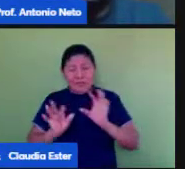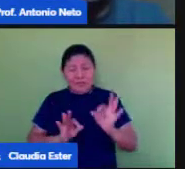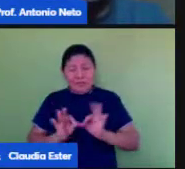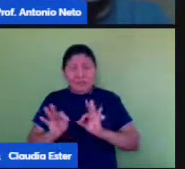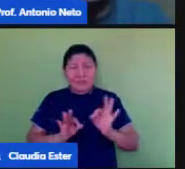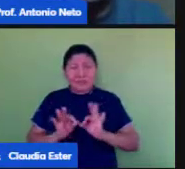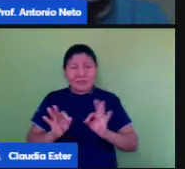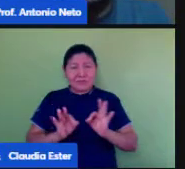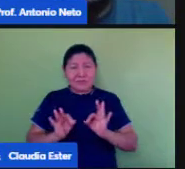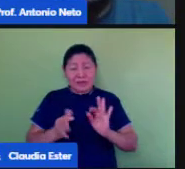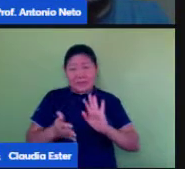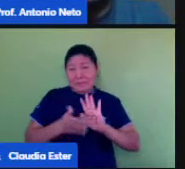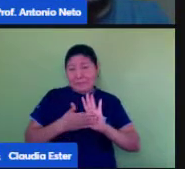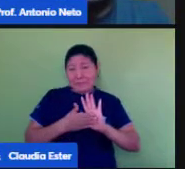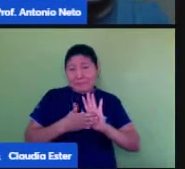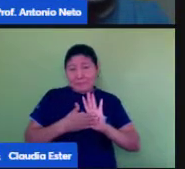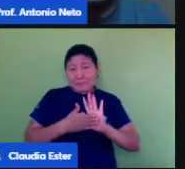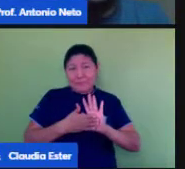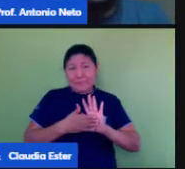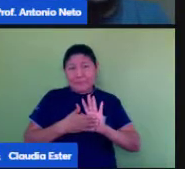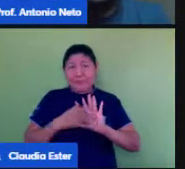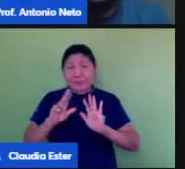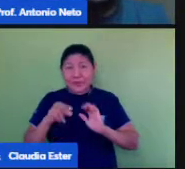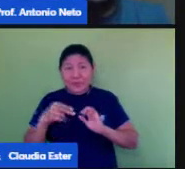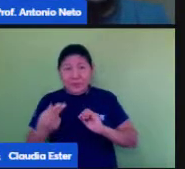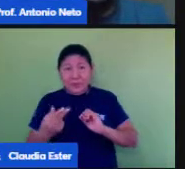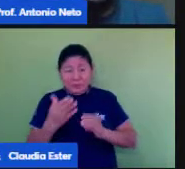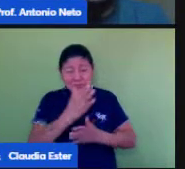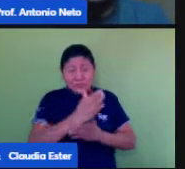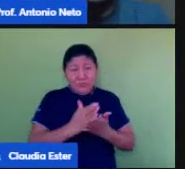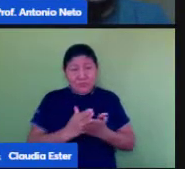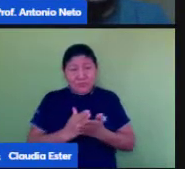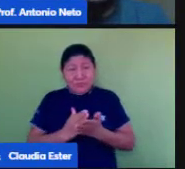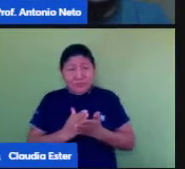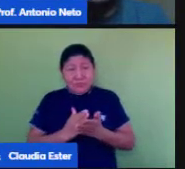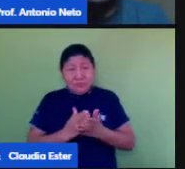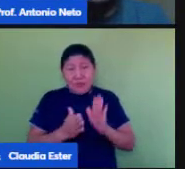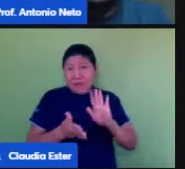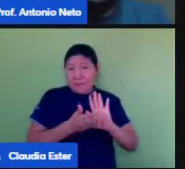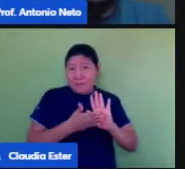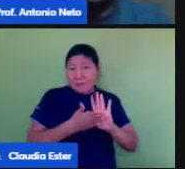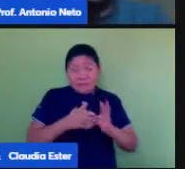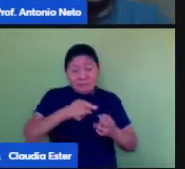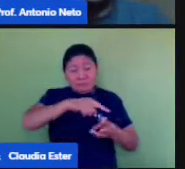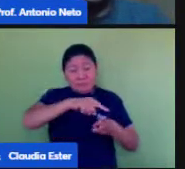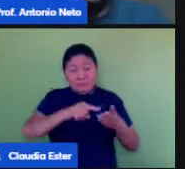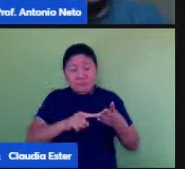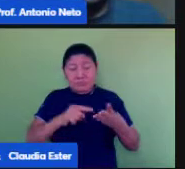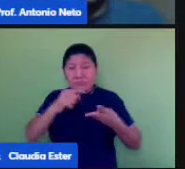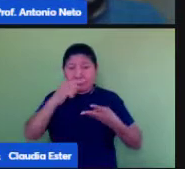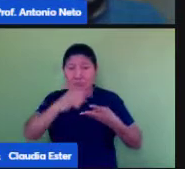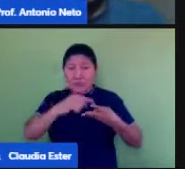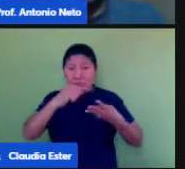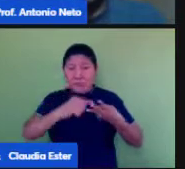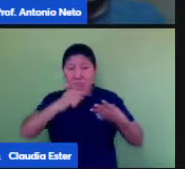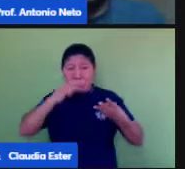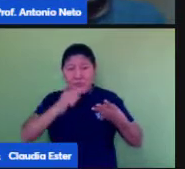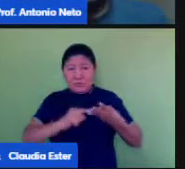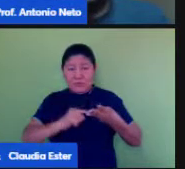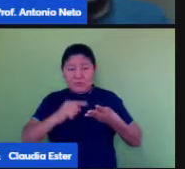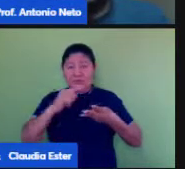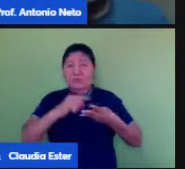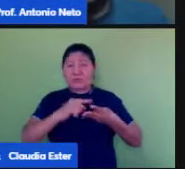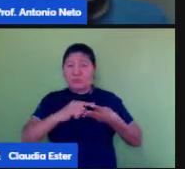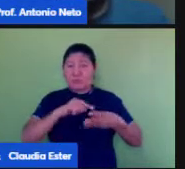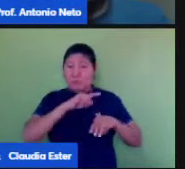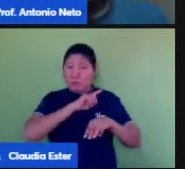dessa proposta, né? Então, nós dividimos essa proposta em 3 níveis de complexidade, como a gente tinha dito.